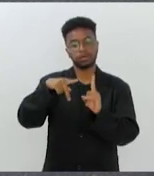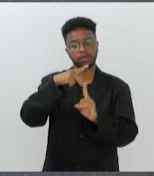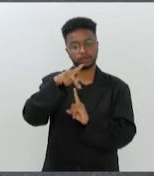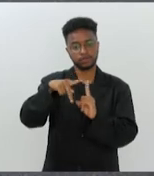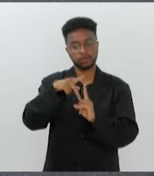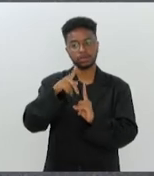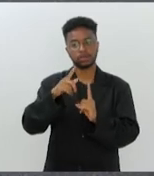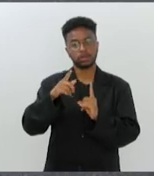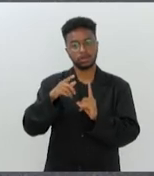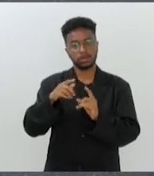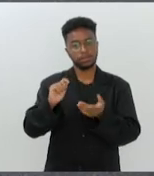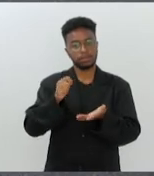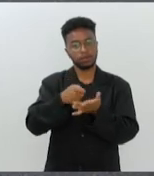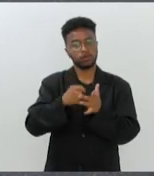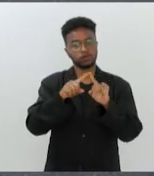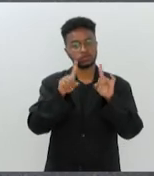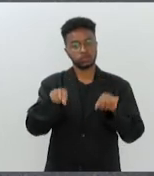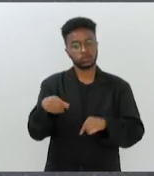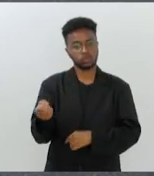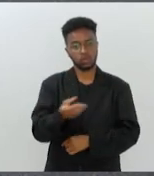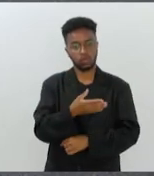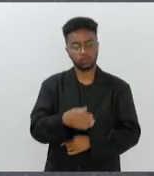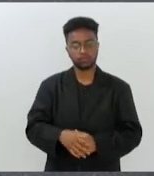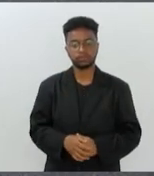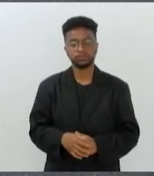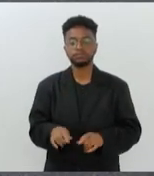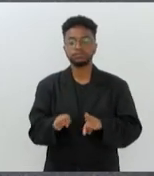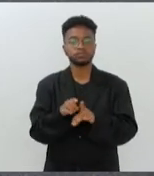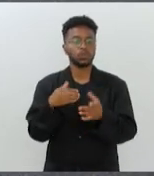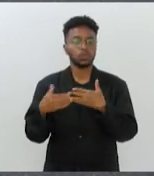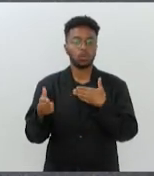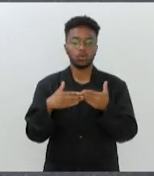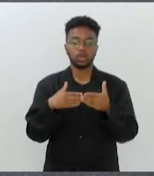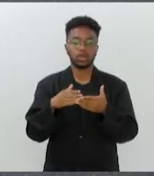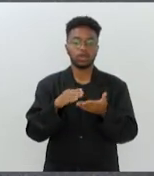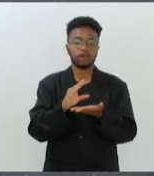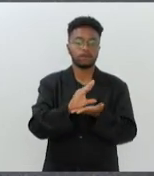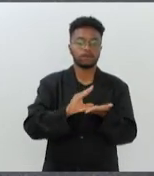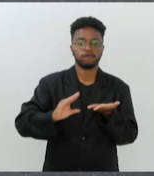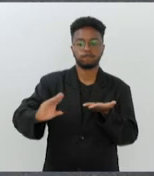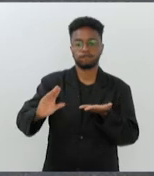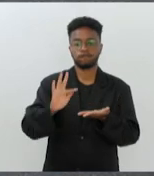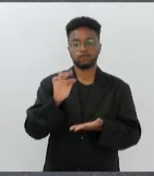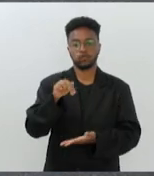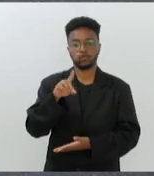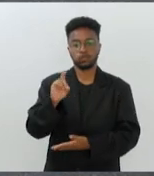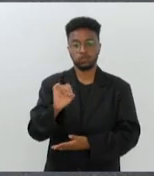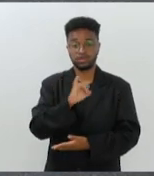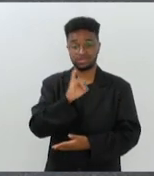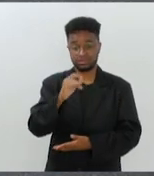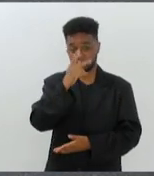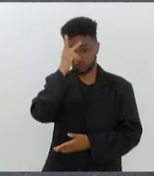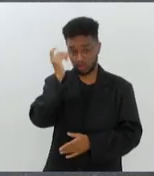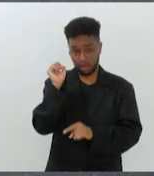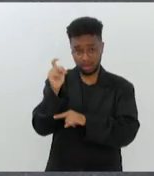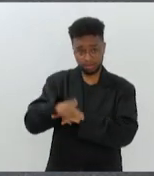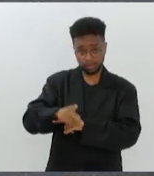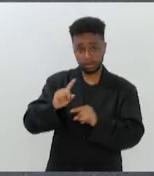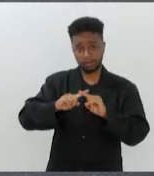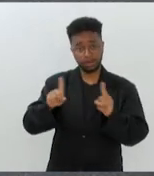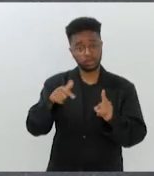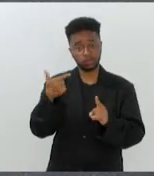vão os funcionários novos. E qualquer fundo previdenciário que os ativos se aposentam e não